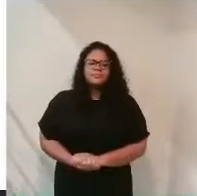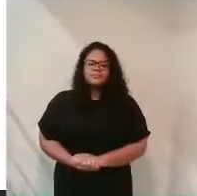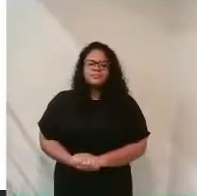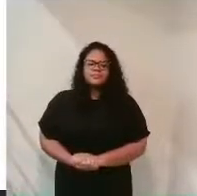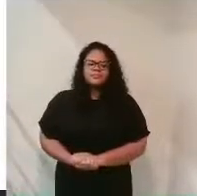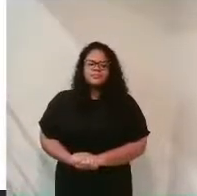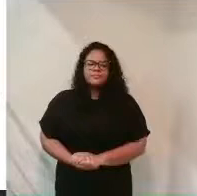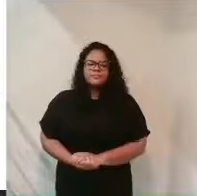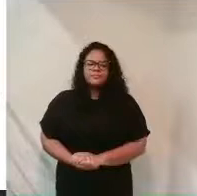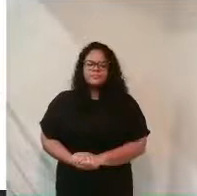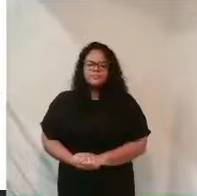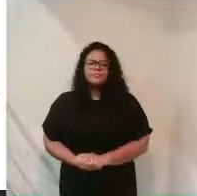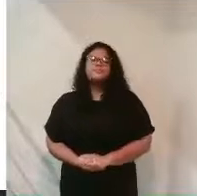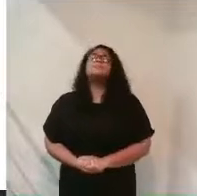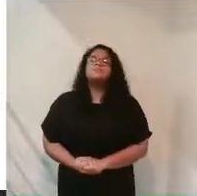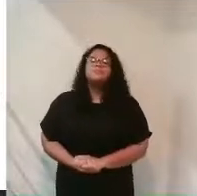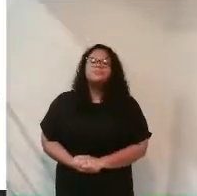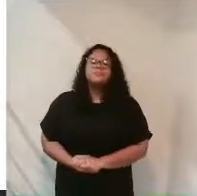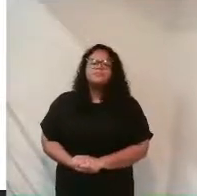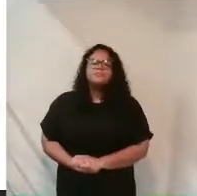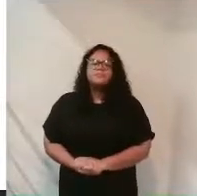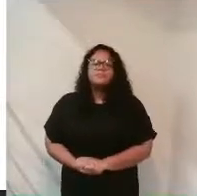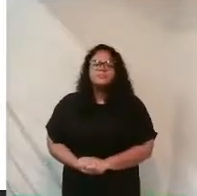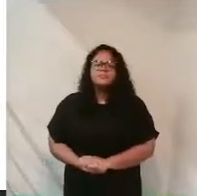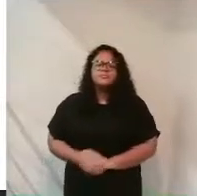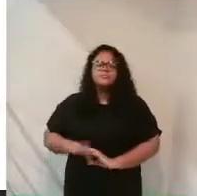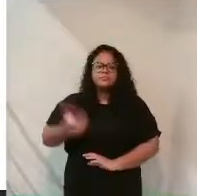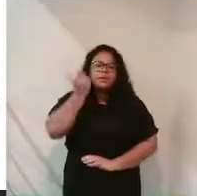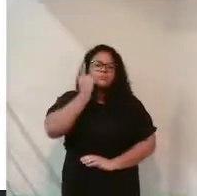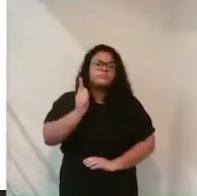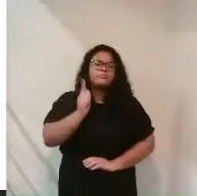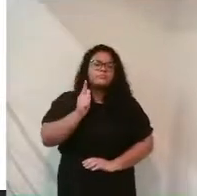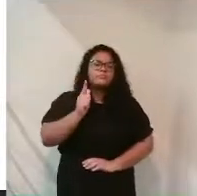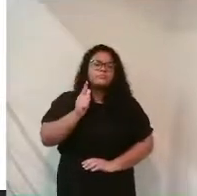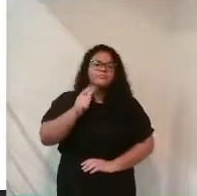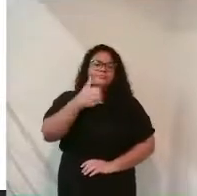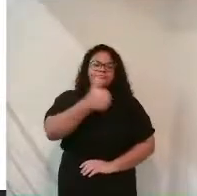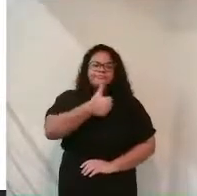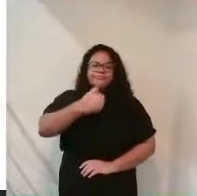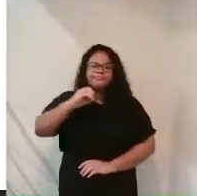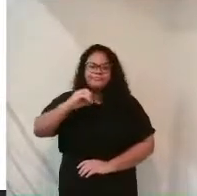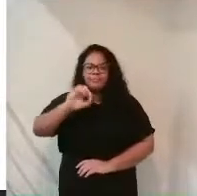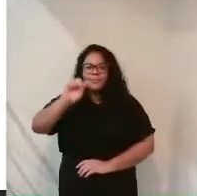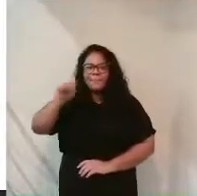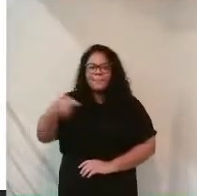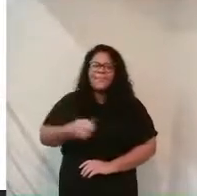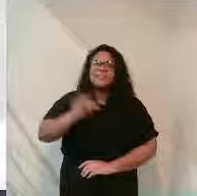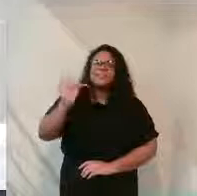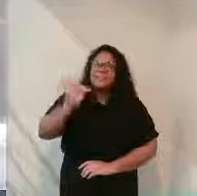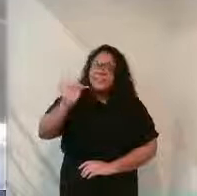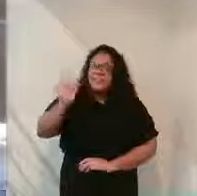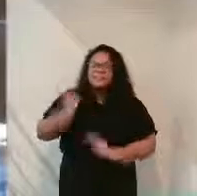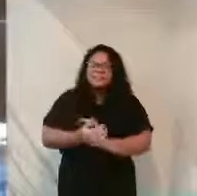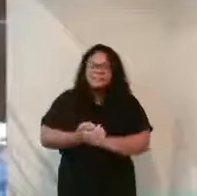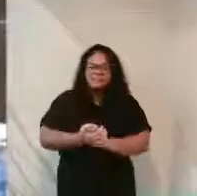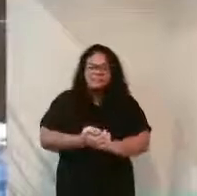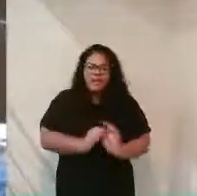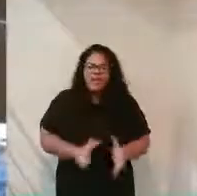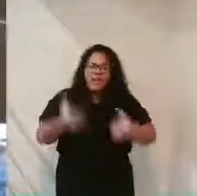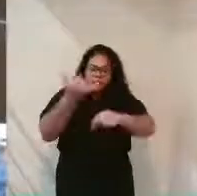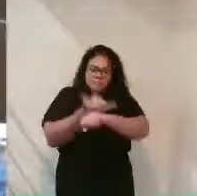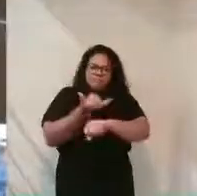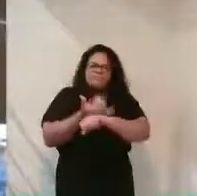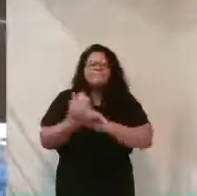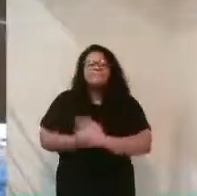gente arrecadou pelo programa rastreada 110 mil toneladas de latas de aço revalorizadas, e em 2022 a gente tinha como